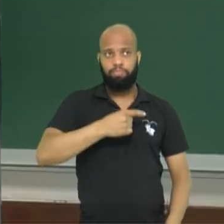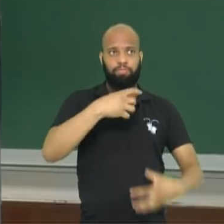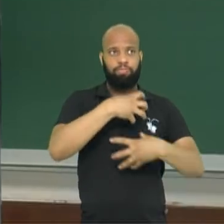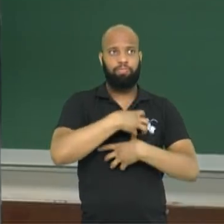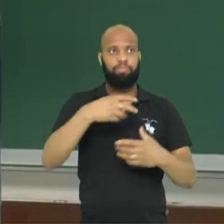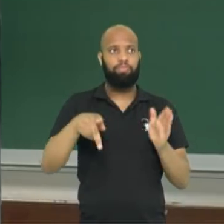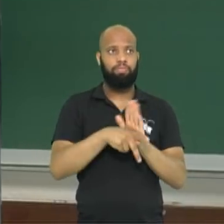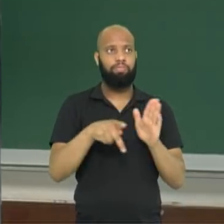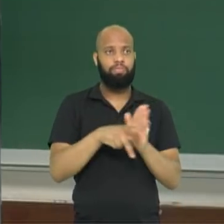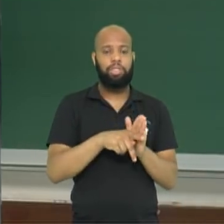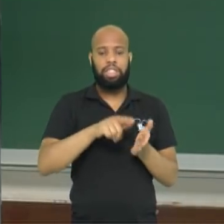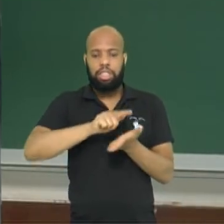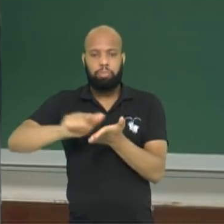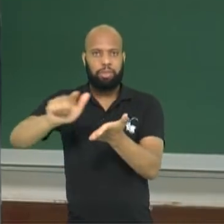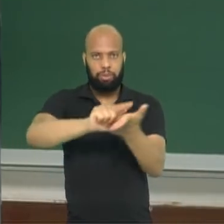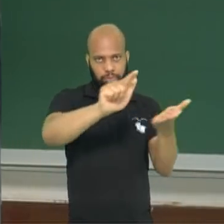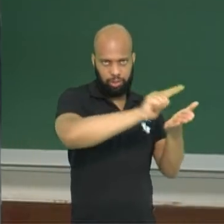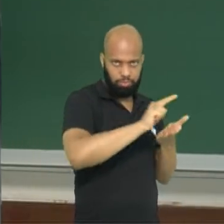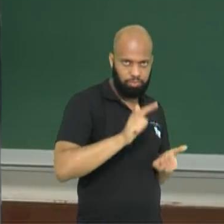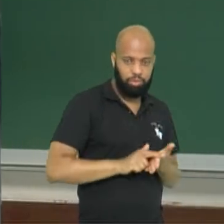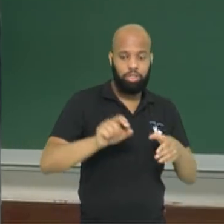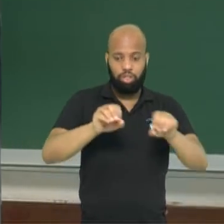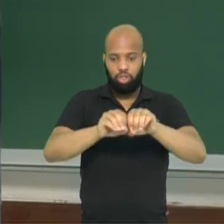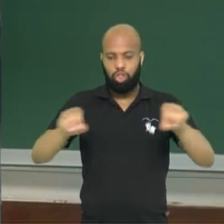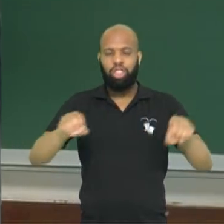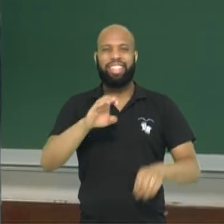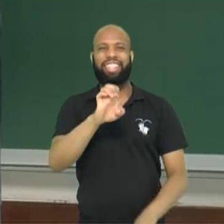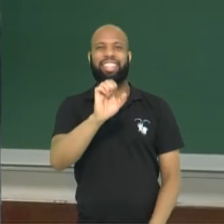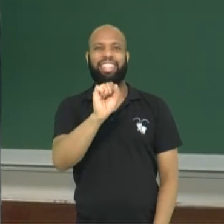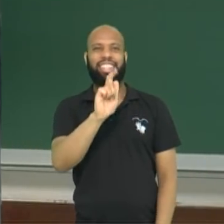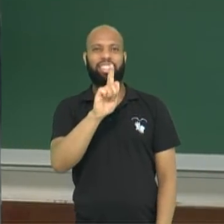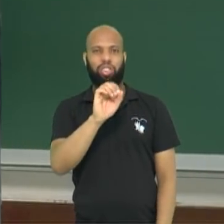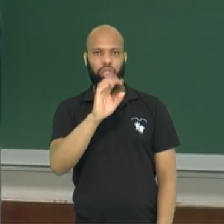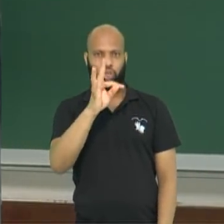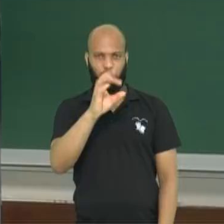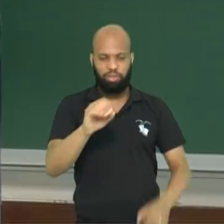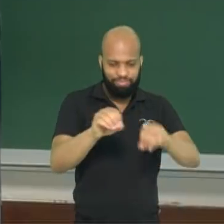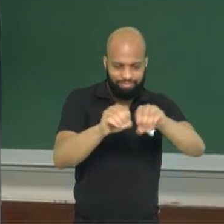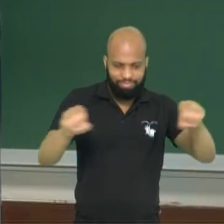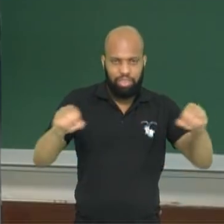bacteriana para tratamento do esgoto. A gente vai ver mais para o final da nossa aula.